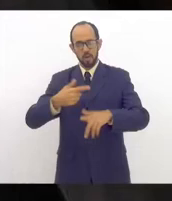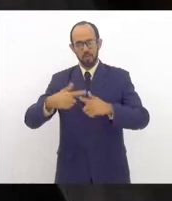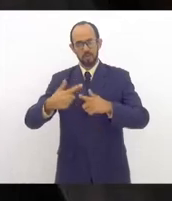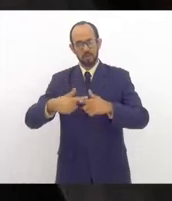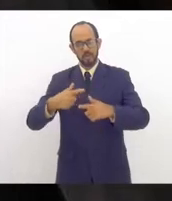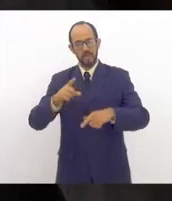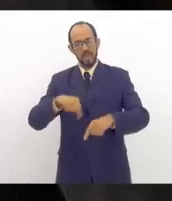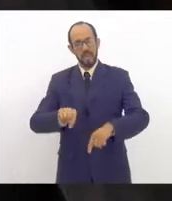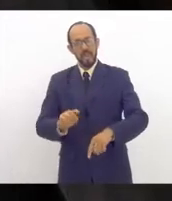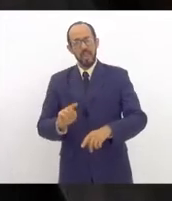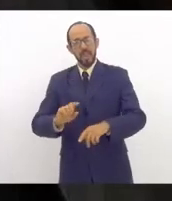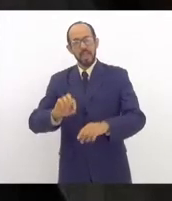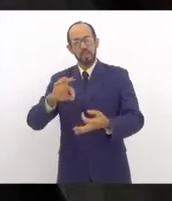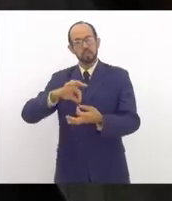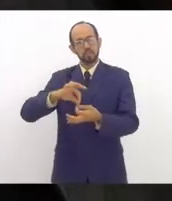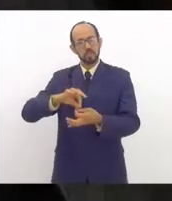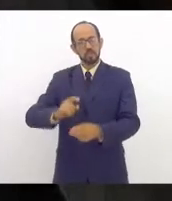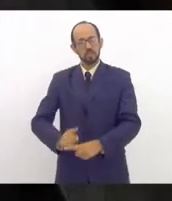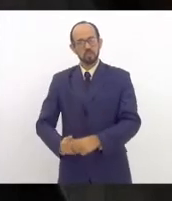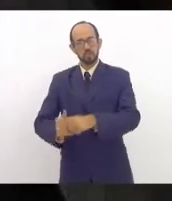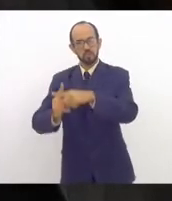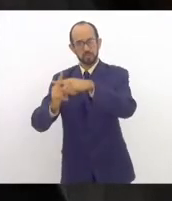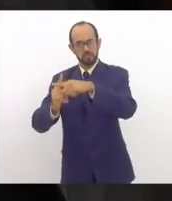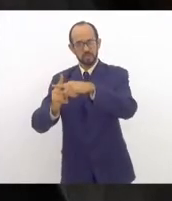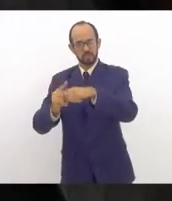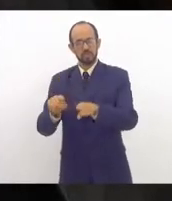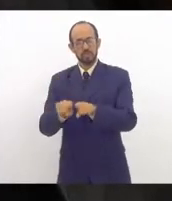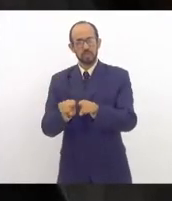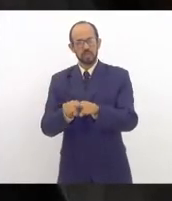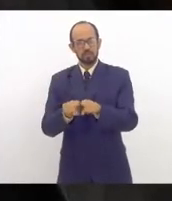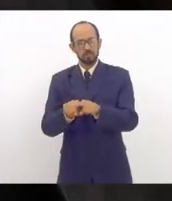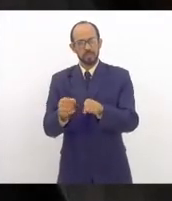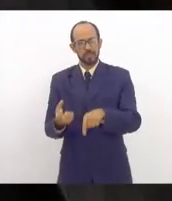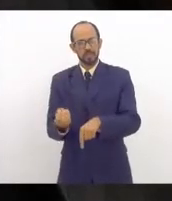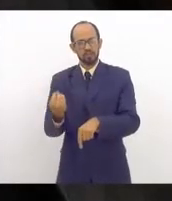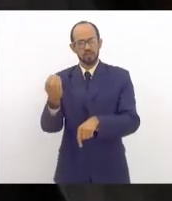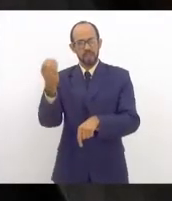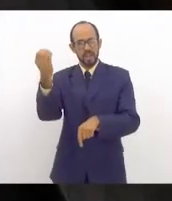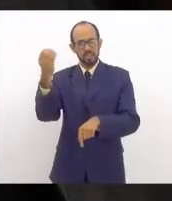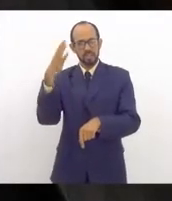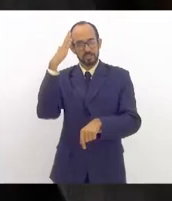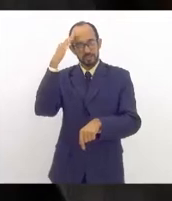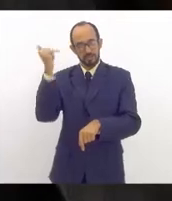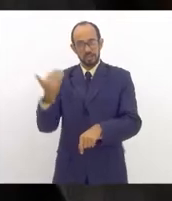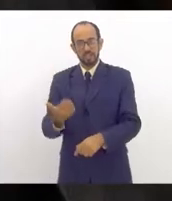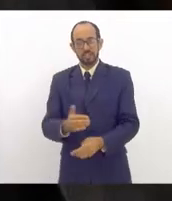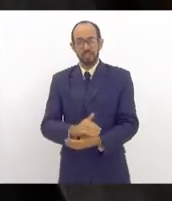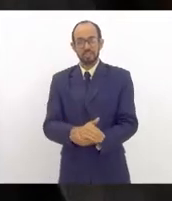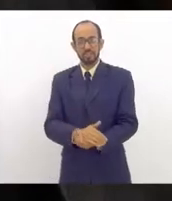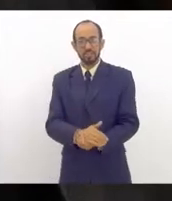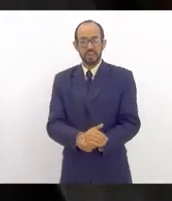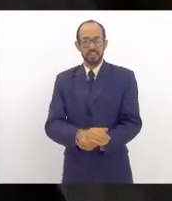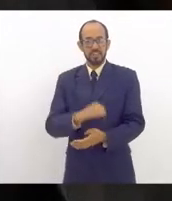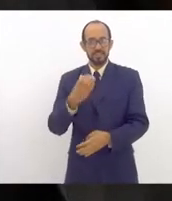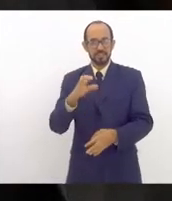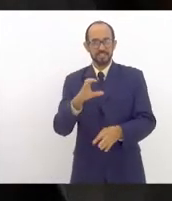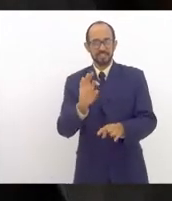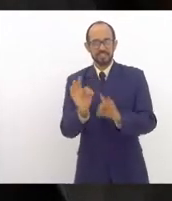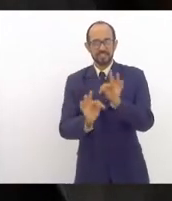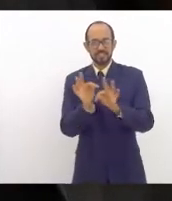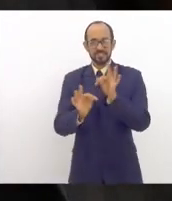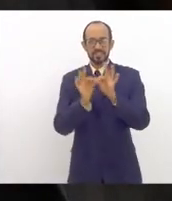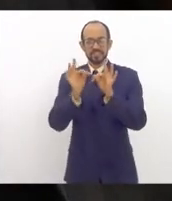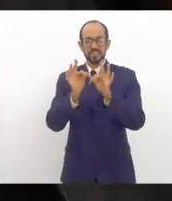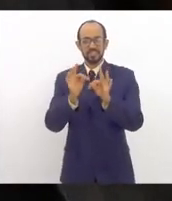otimismo né um signo das grandes viagens do saber da ciência e tecnologia né